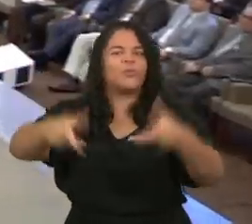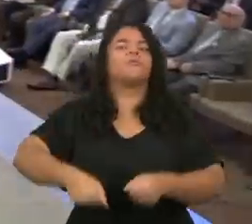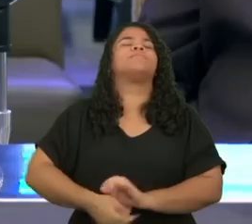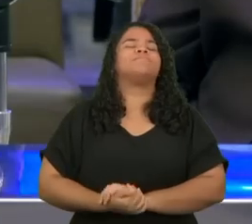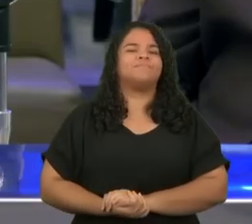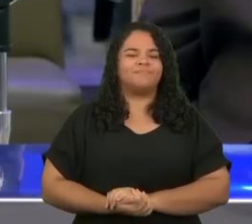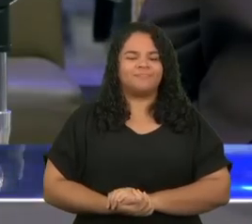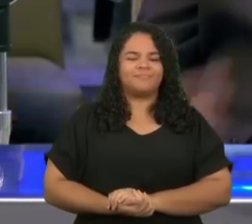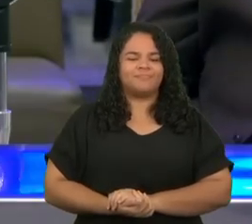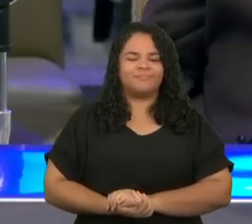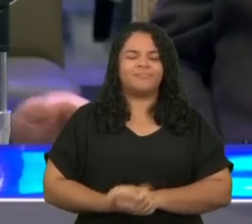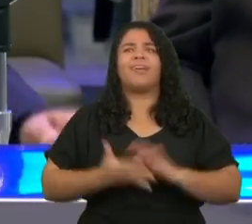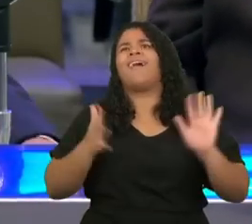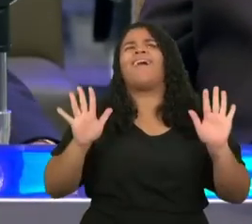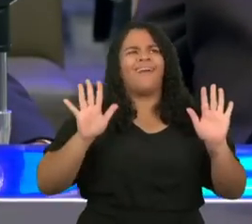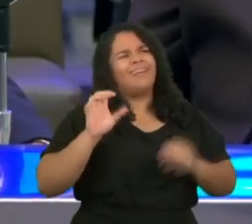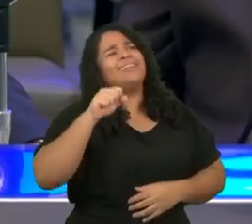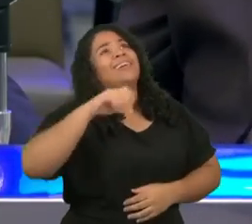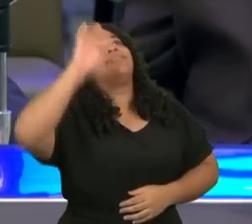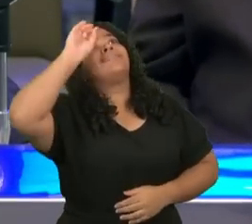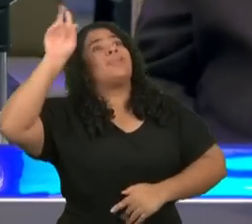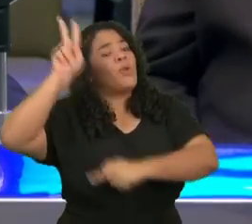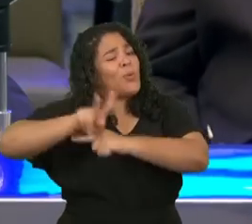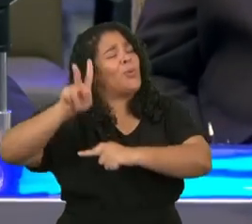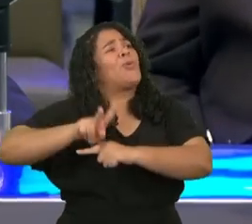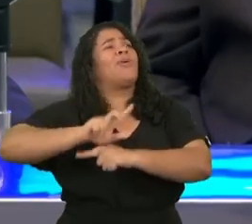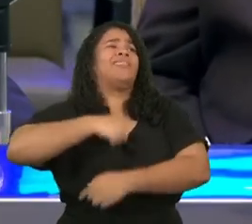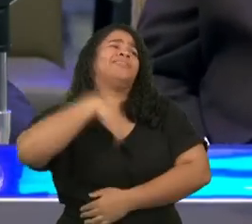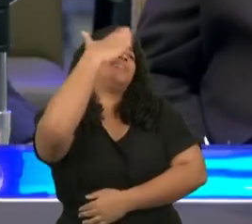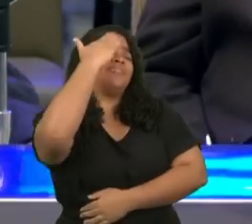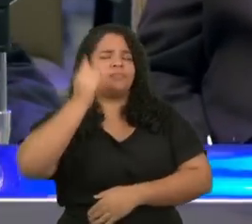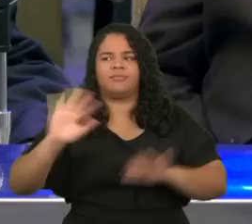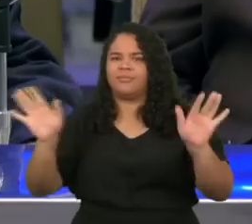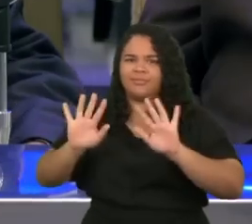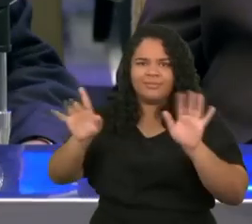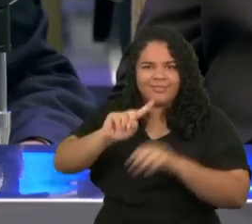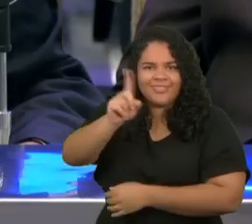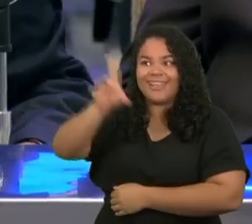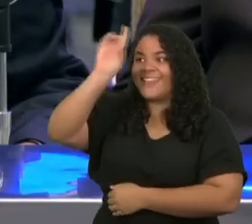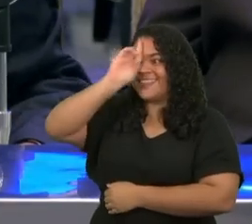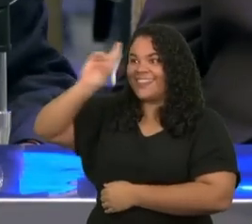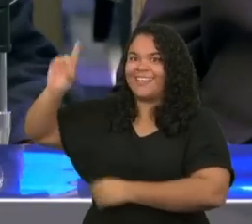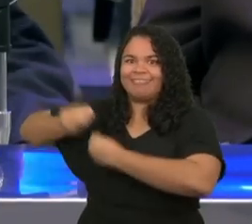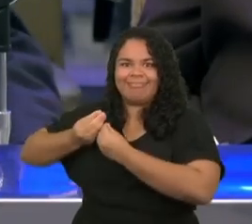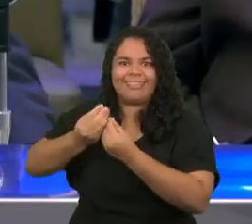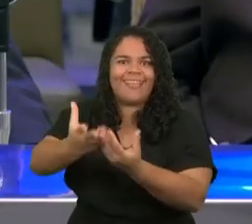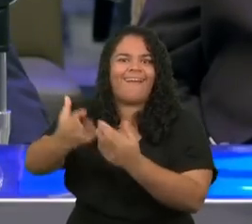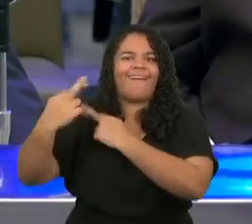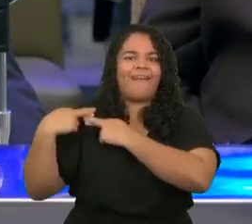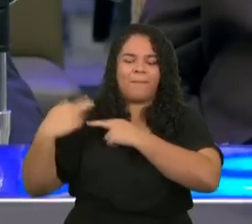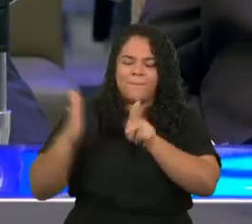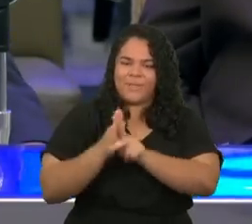não mas Deus vai cuidar Deus vai cuidar não Deus entregou a você para cuidar é você que tem que cuidar